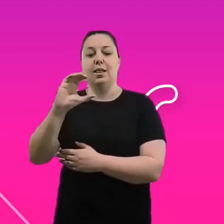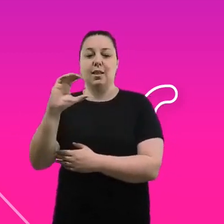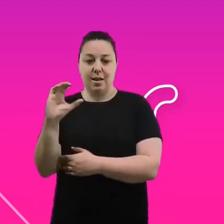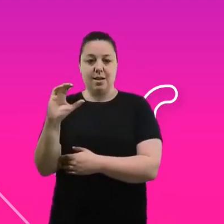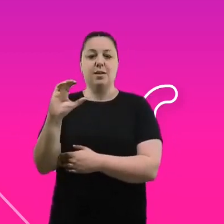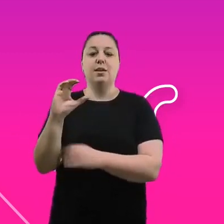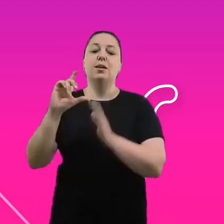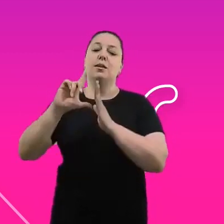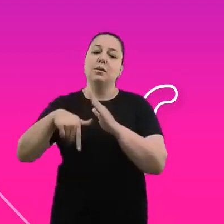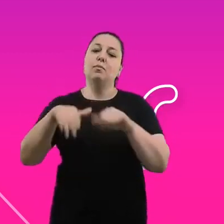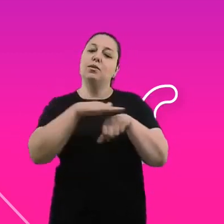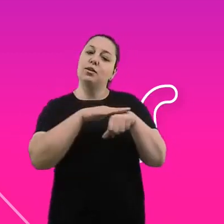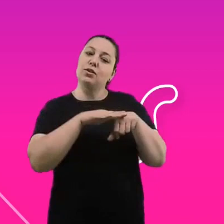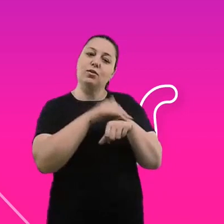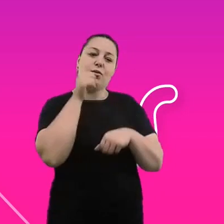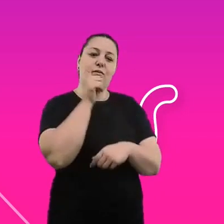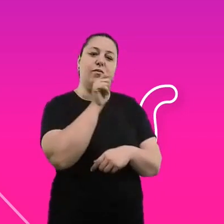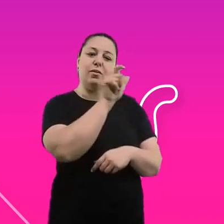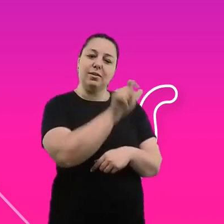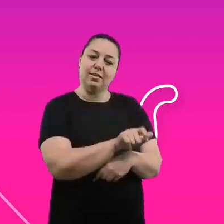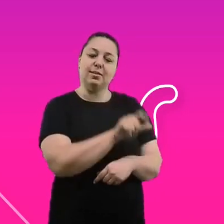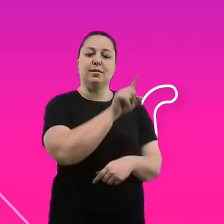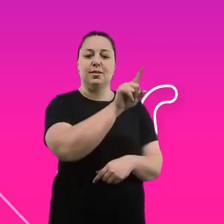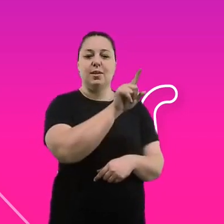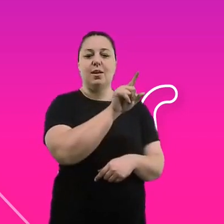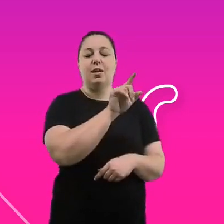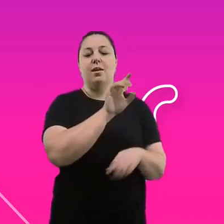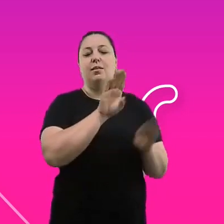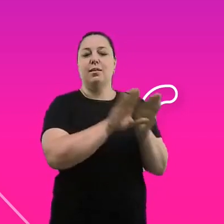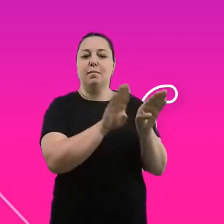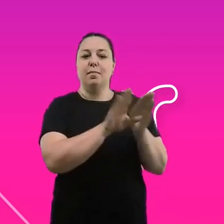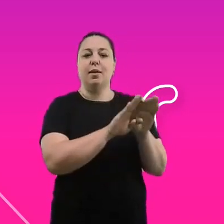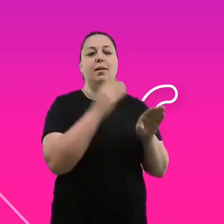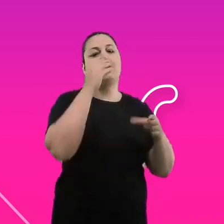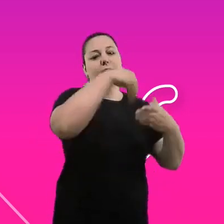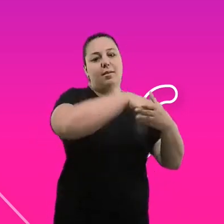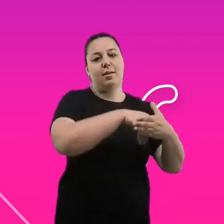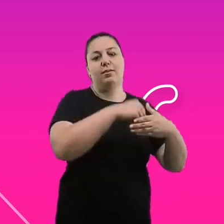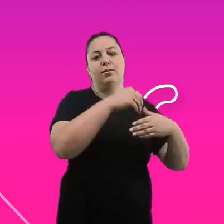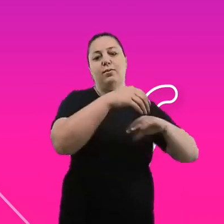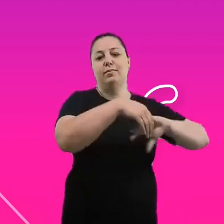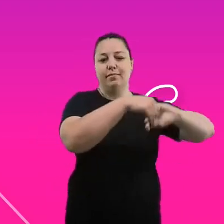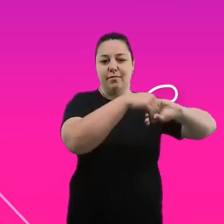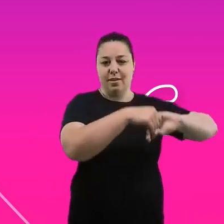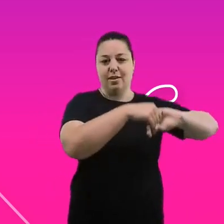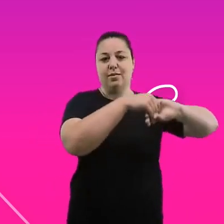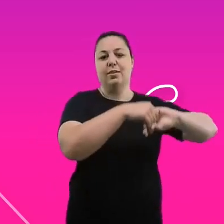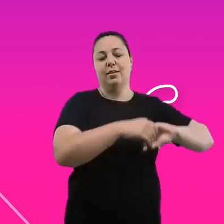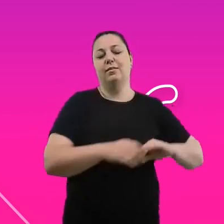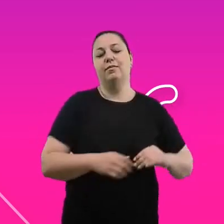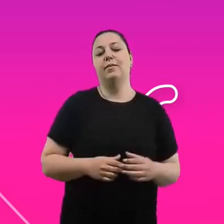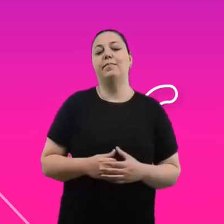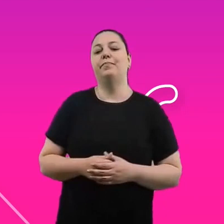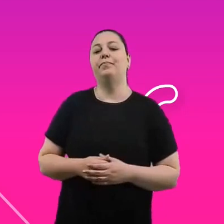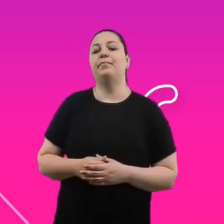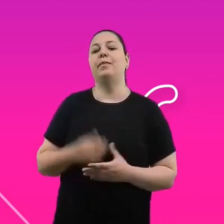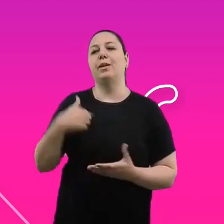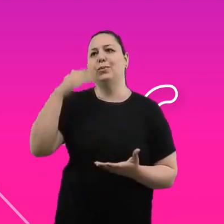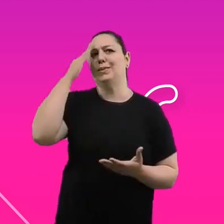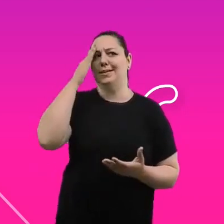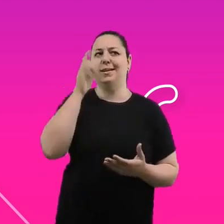para entender como é que isso está acontecendo no Mercado Livre, né? Sendo que já mudou bastante coisa desde que a